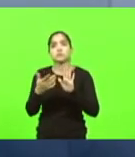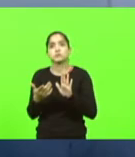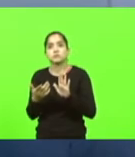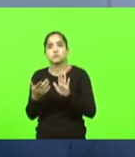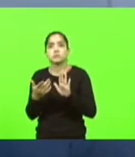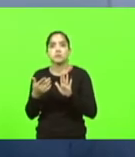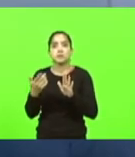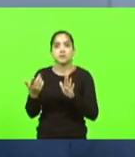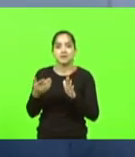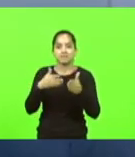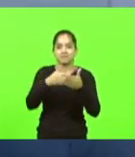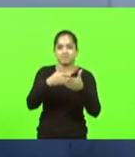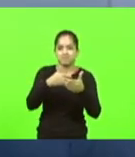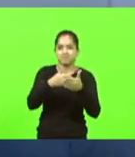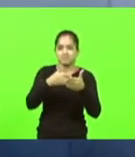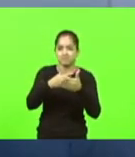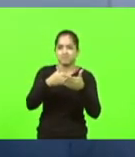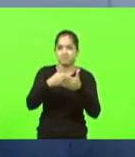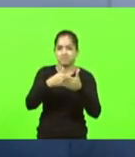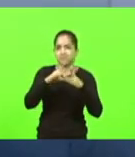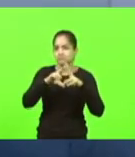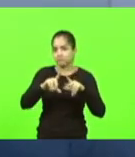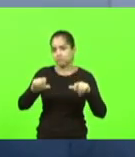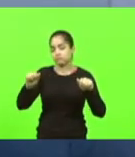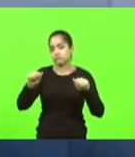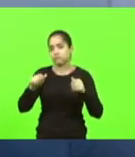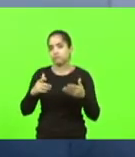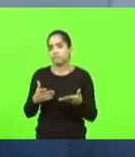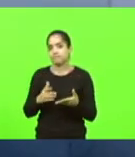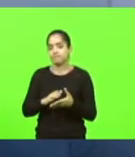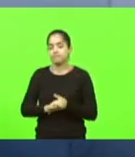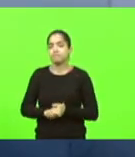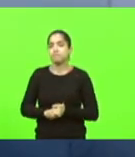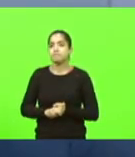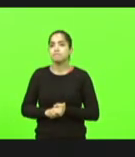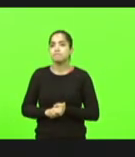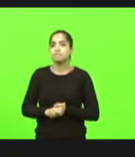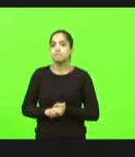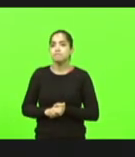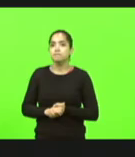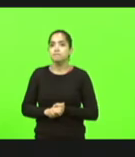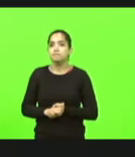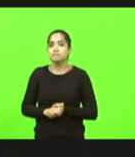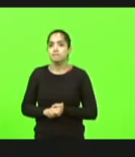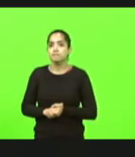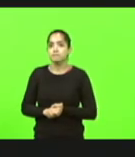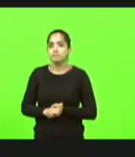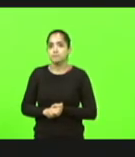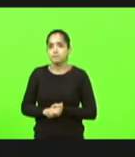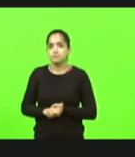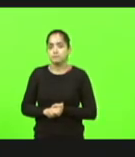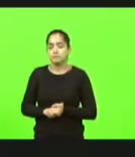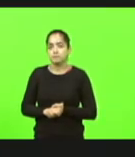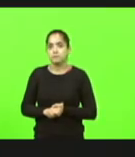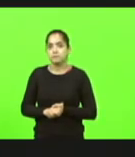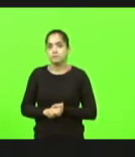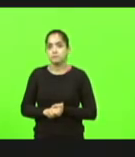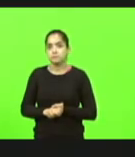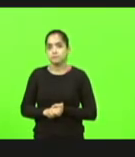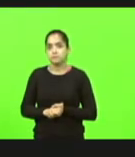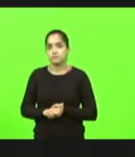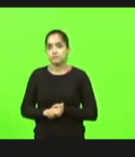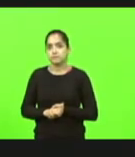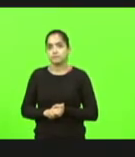possíveis entraves que pudessem existir nessa temática. Há mais